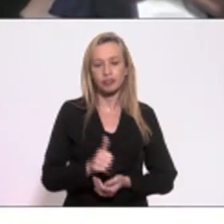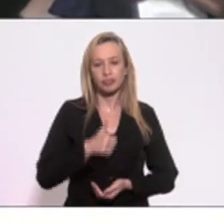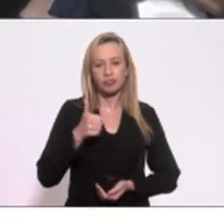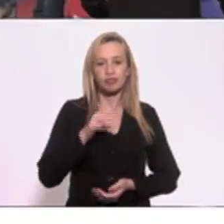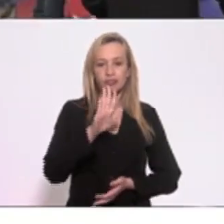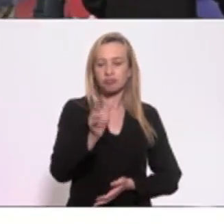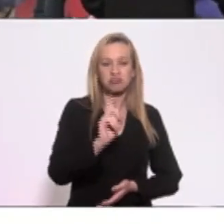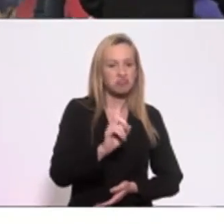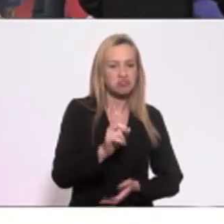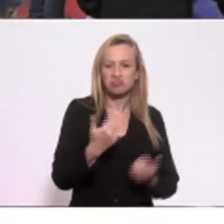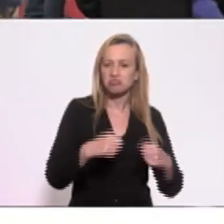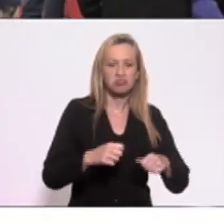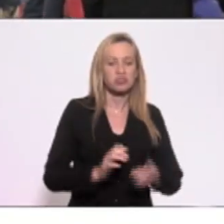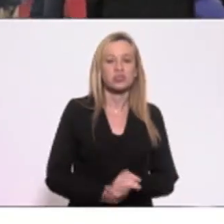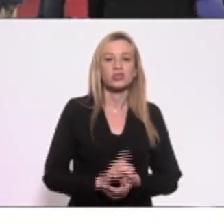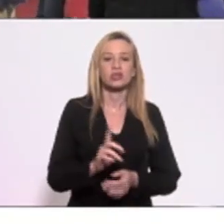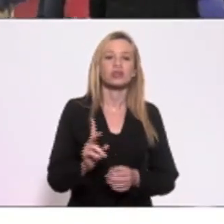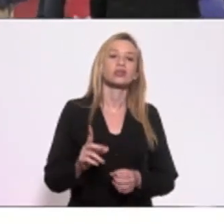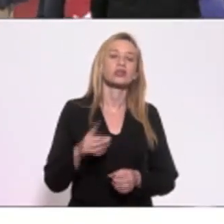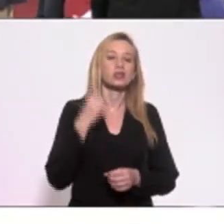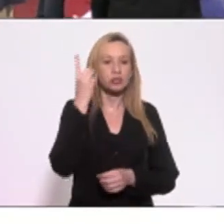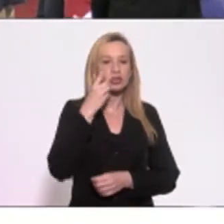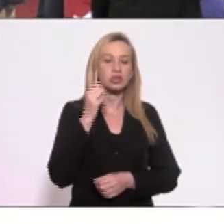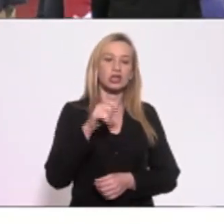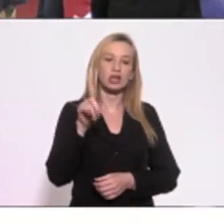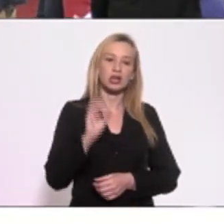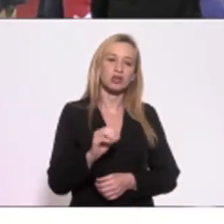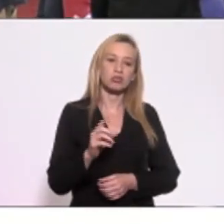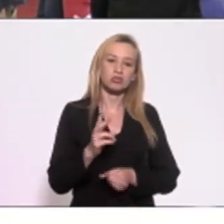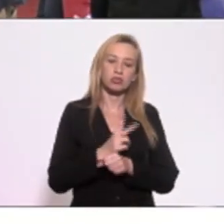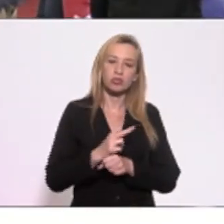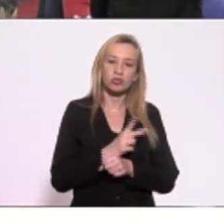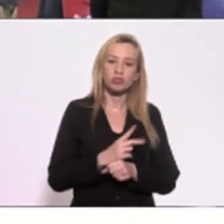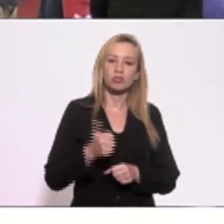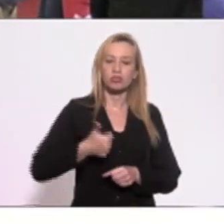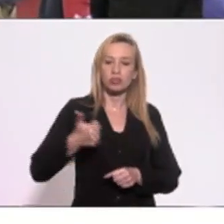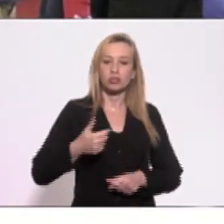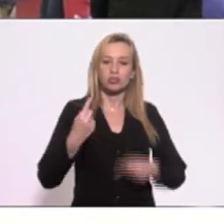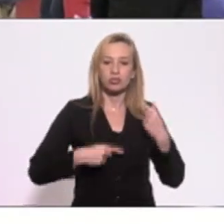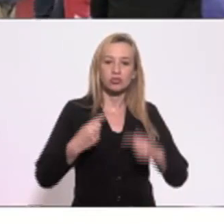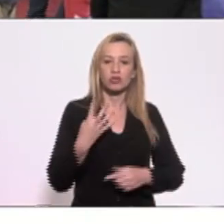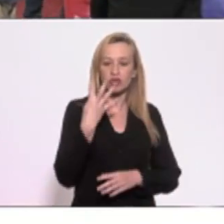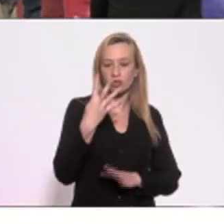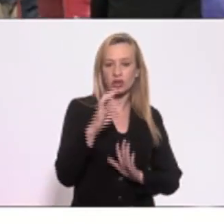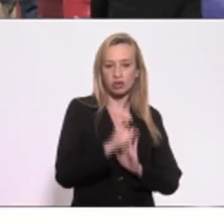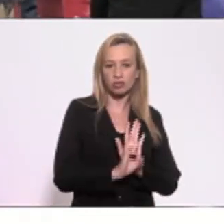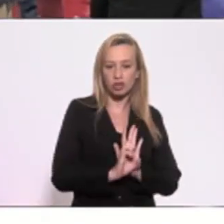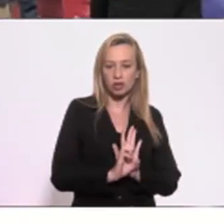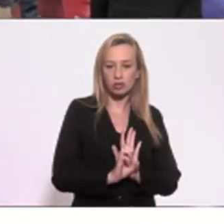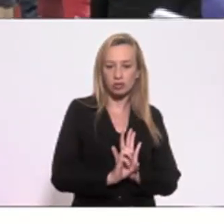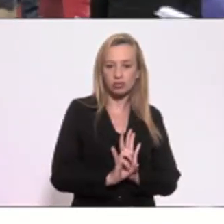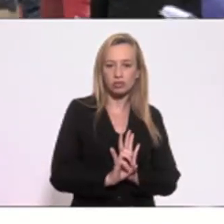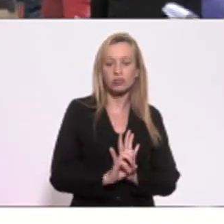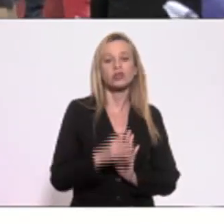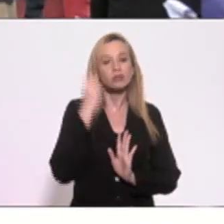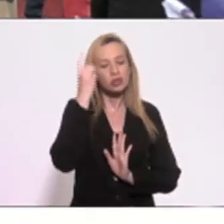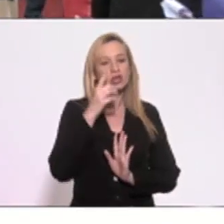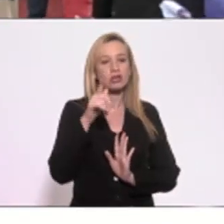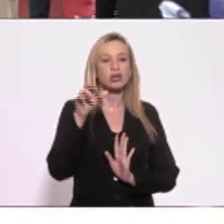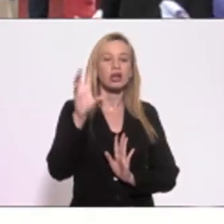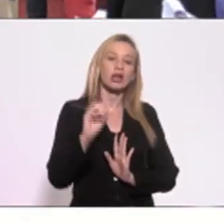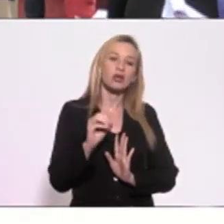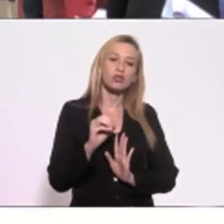precisa. O deputado Léo Vieira me procurou. Nós estamos em primeira discussão. Eu fiz 4 emendas. Eu, deputado Léo,